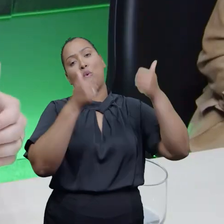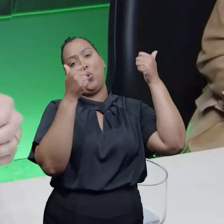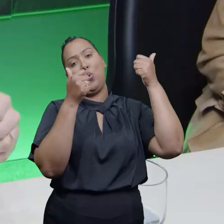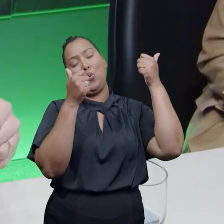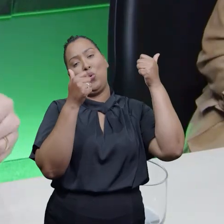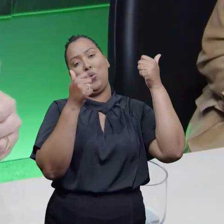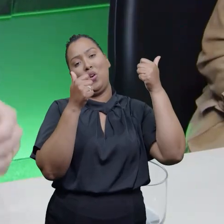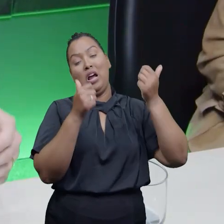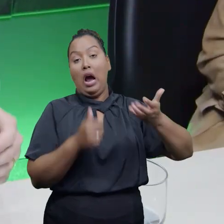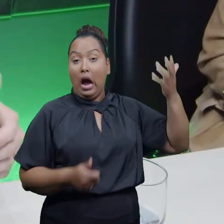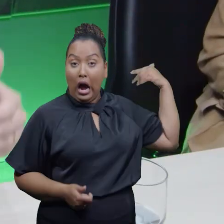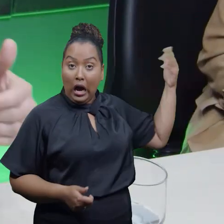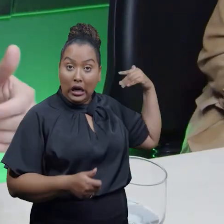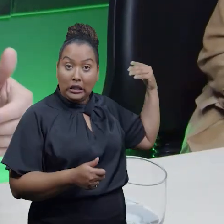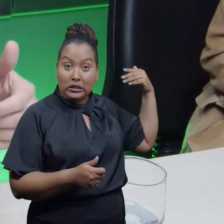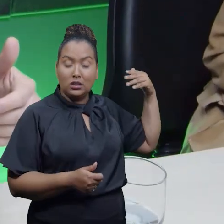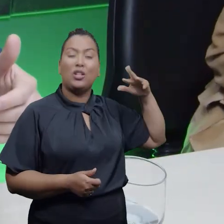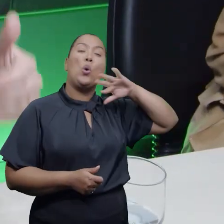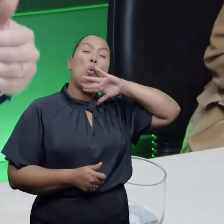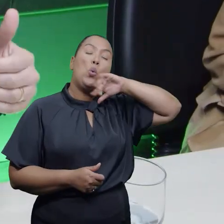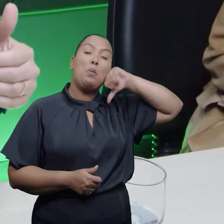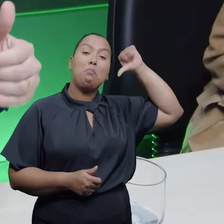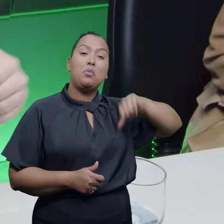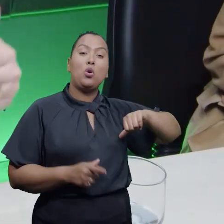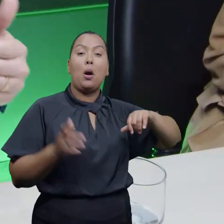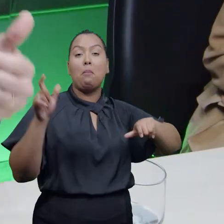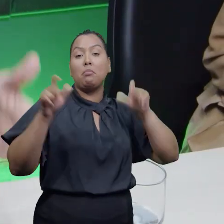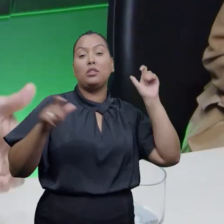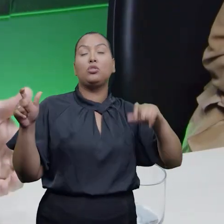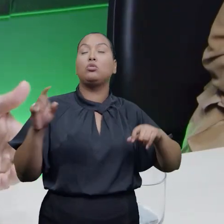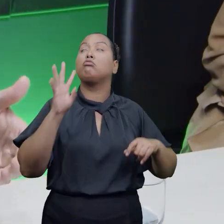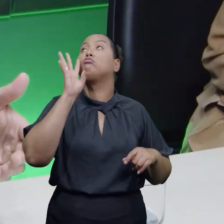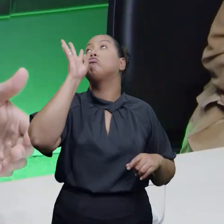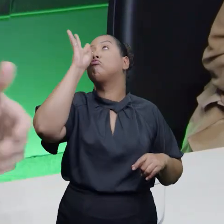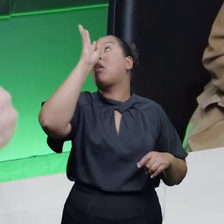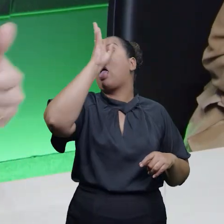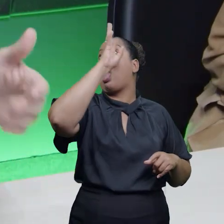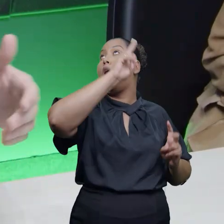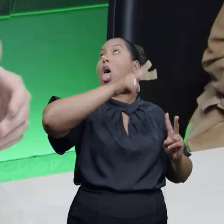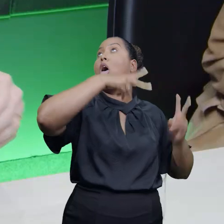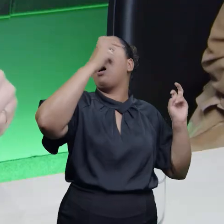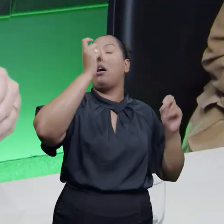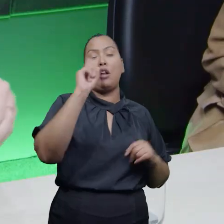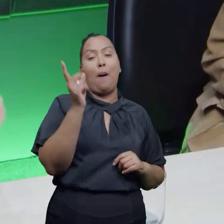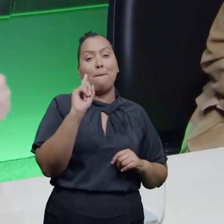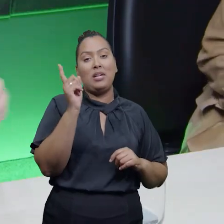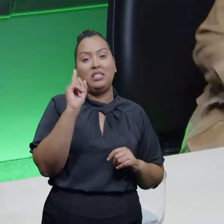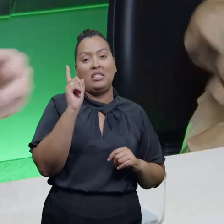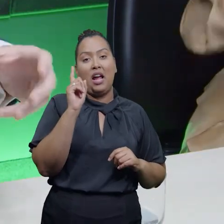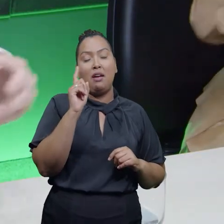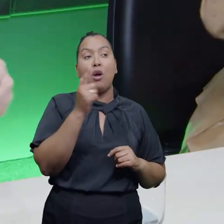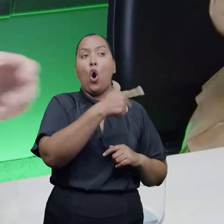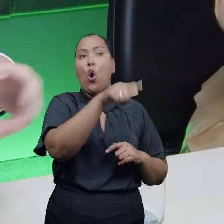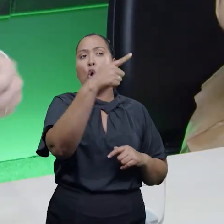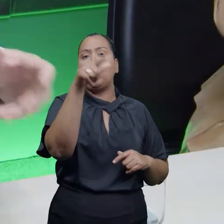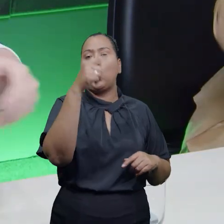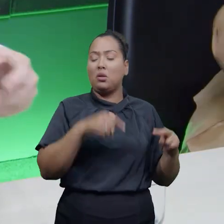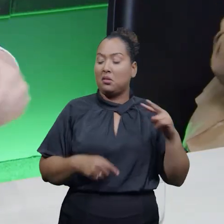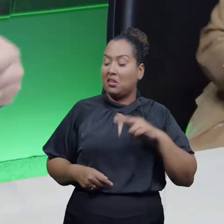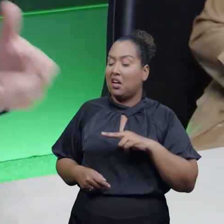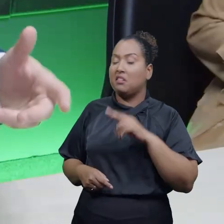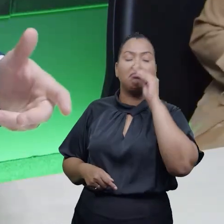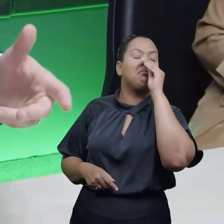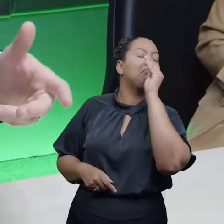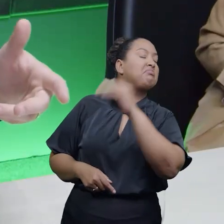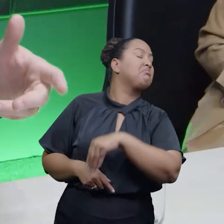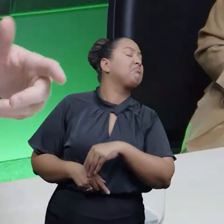tem melhorado. Se ela está ruim hoje, antes ela era ruim e ninguém via. E as instituições não percebiam que